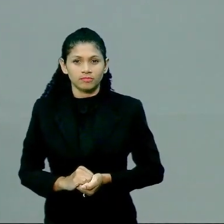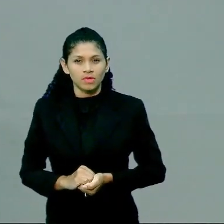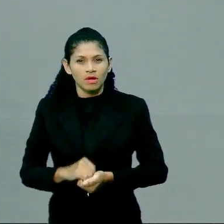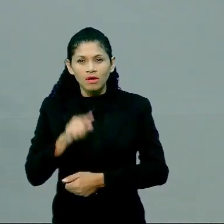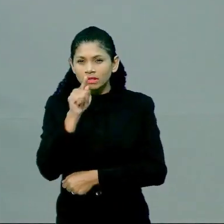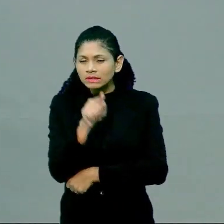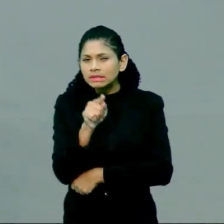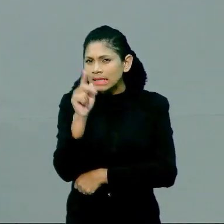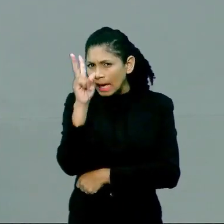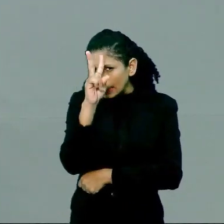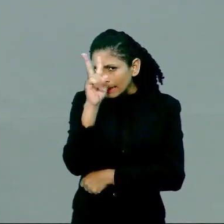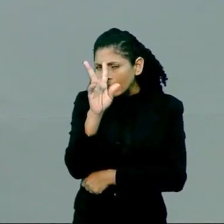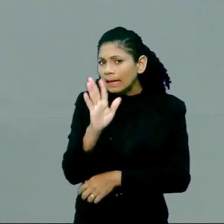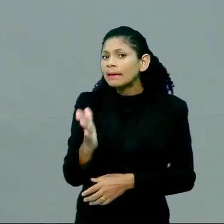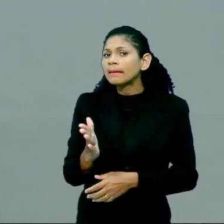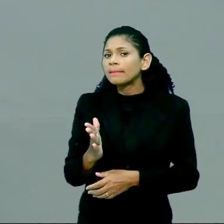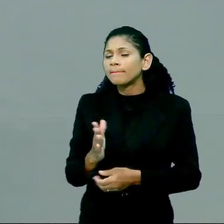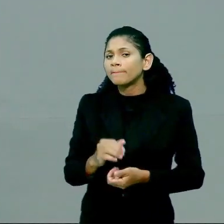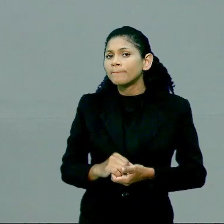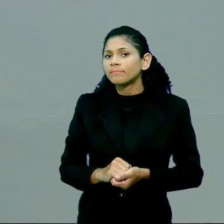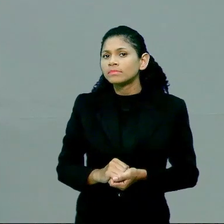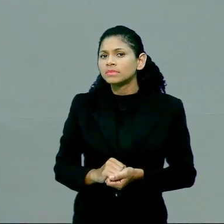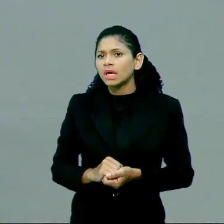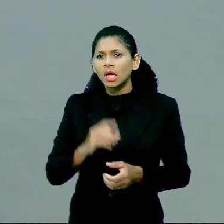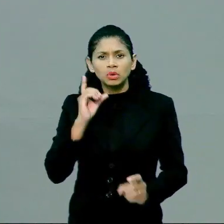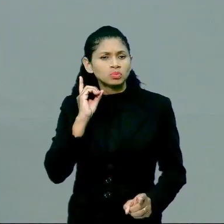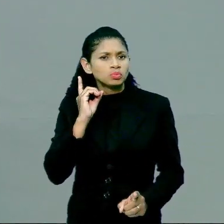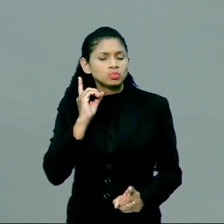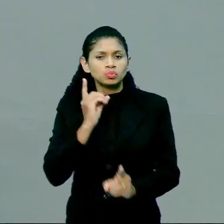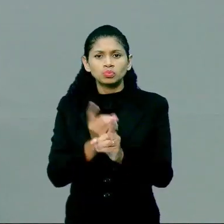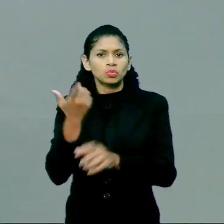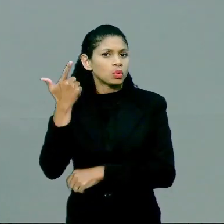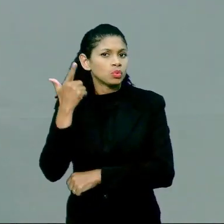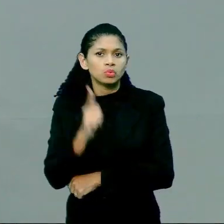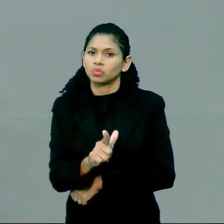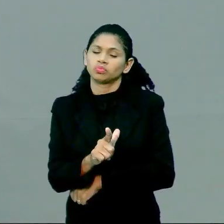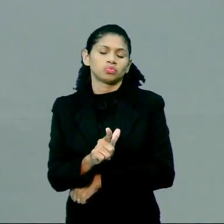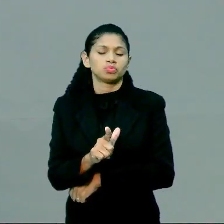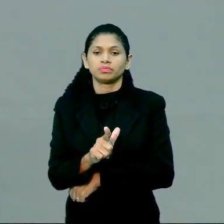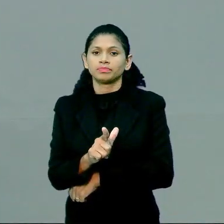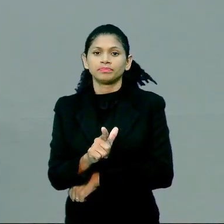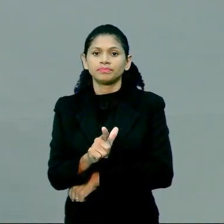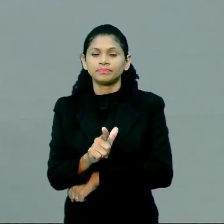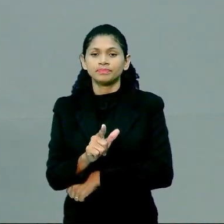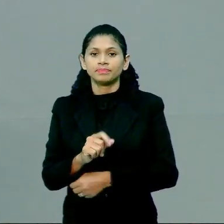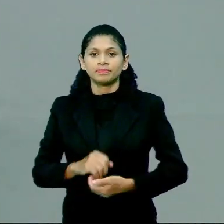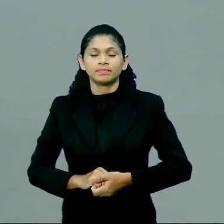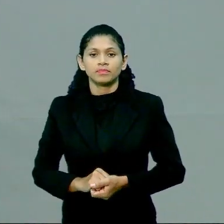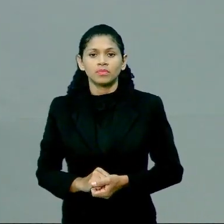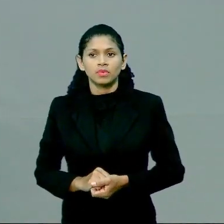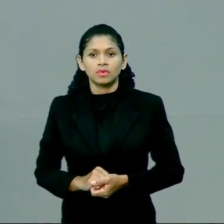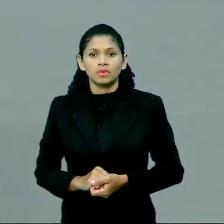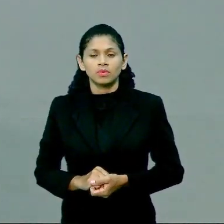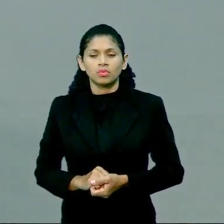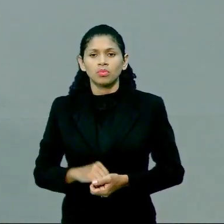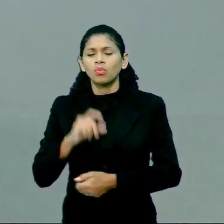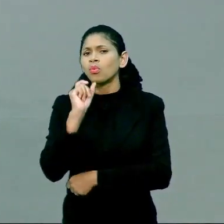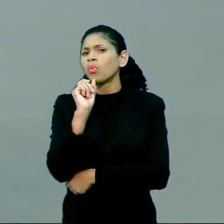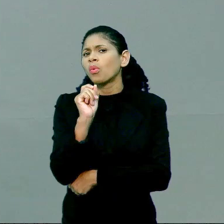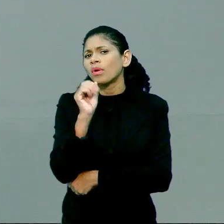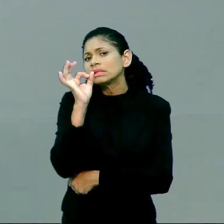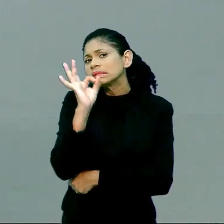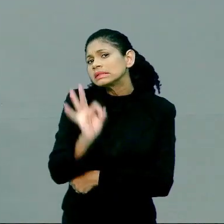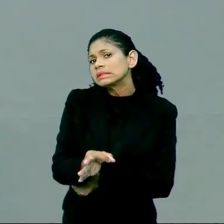esse nome é similar mas eu não não consigo identificar não consigo lembrar o que seria o certo essa expressão